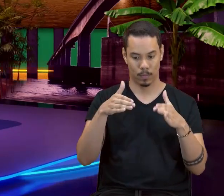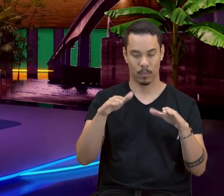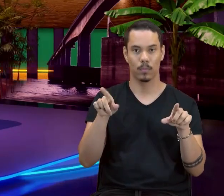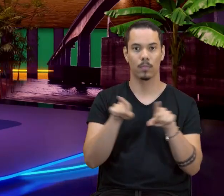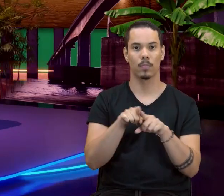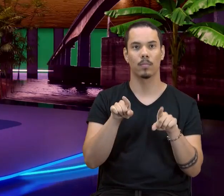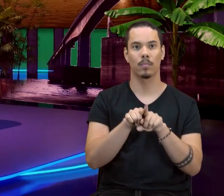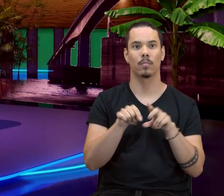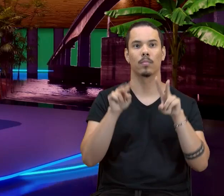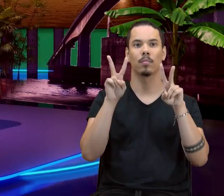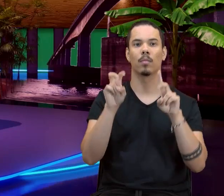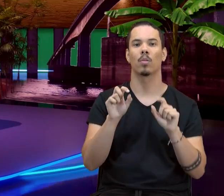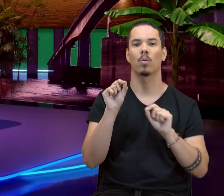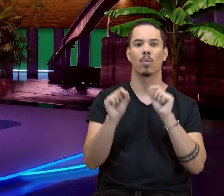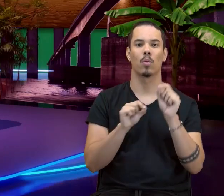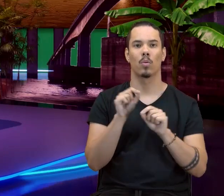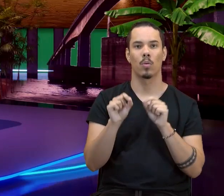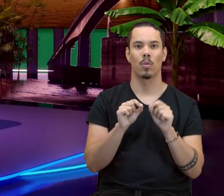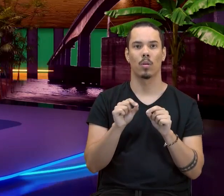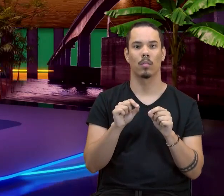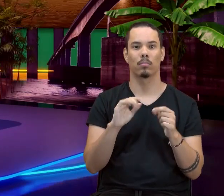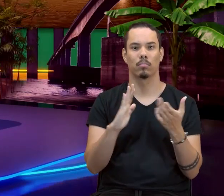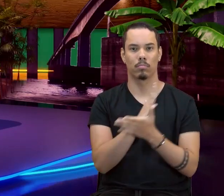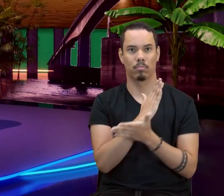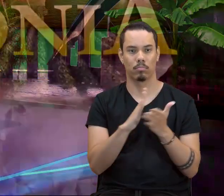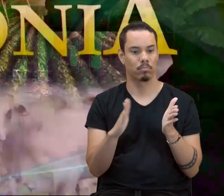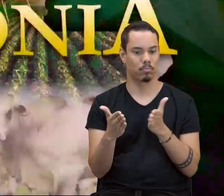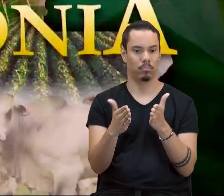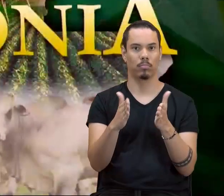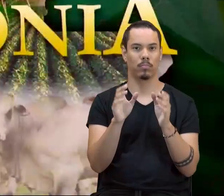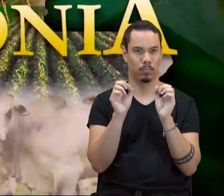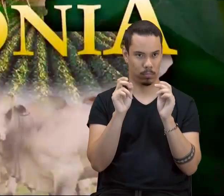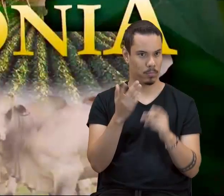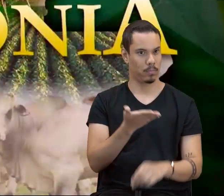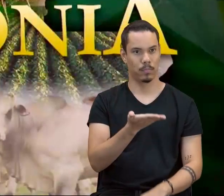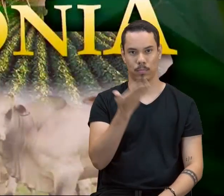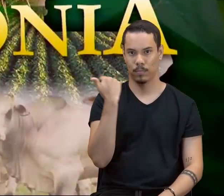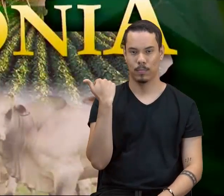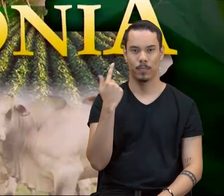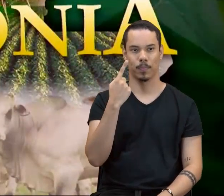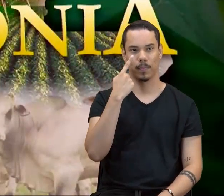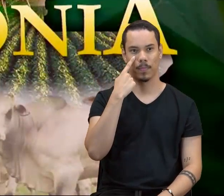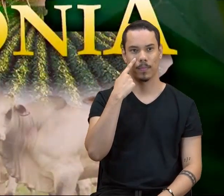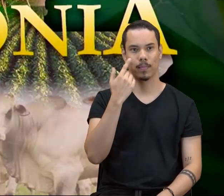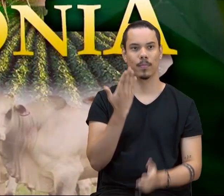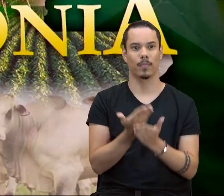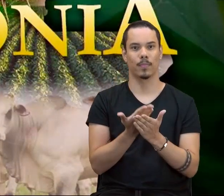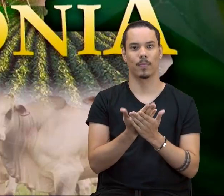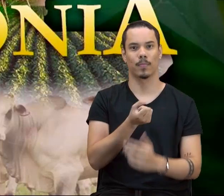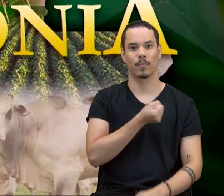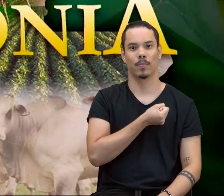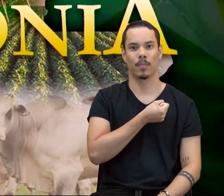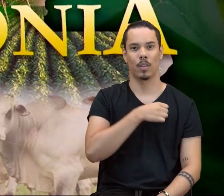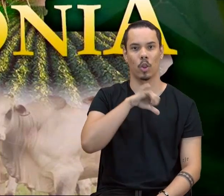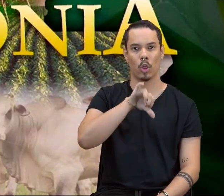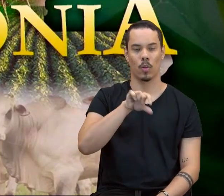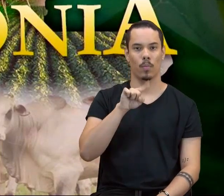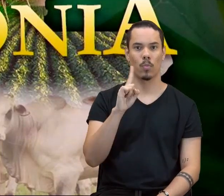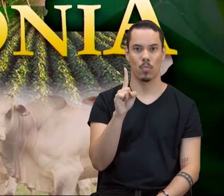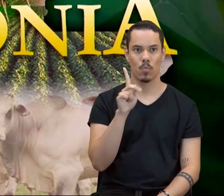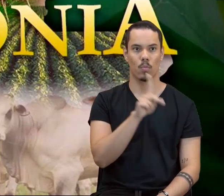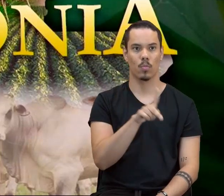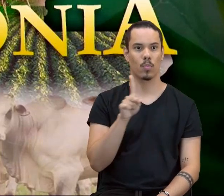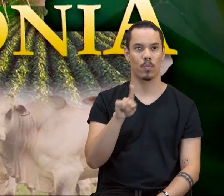sobre o zoneamento. Show de bola. Vamos juntos, galera! Aula 9.1, professor Jorge